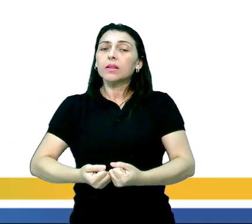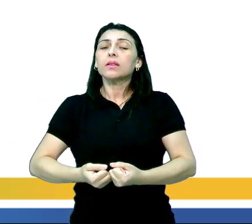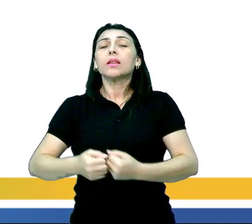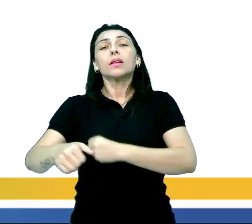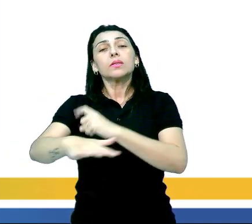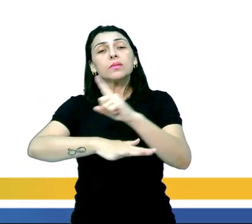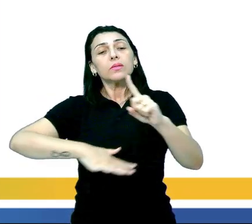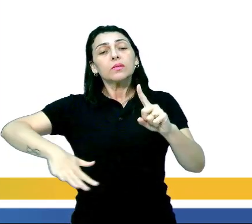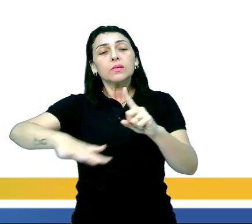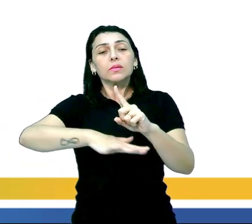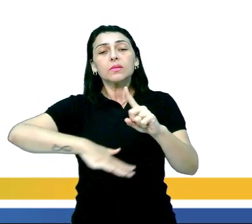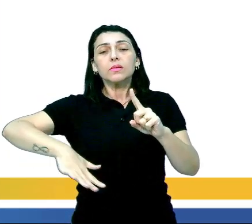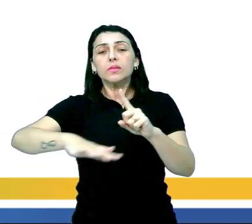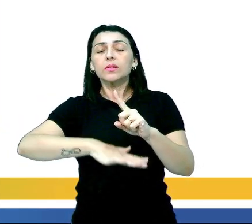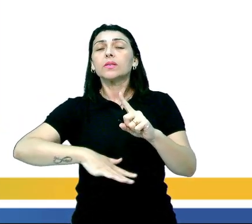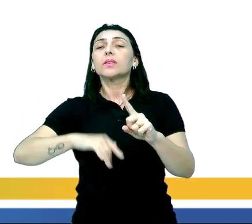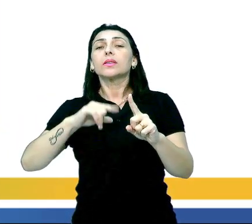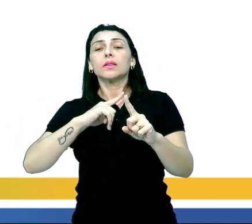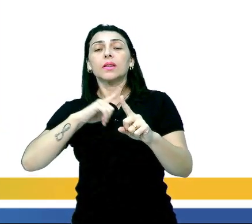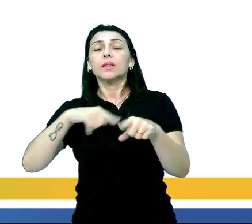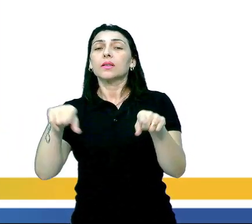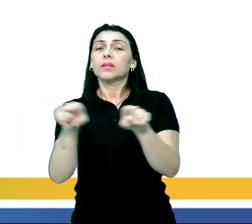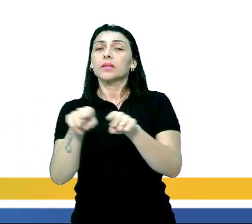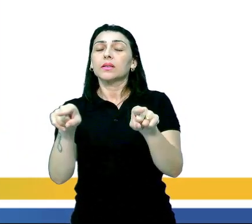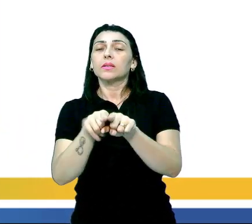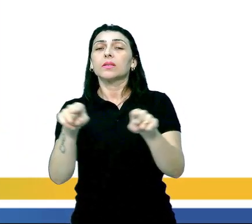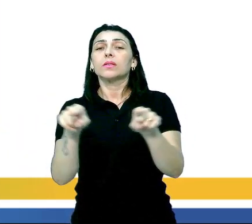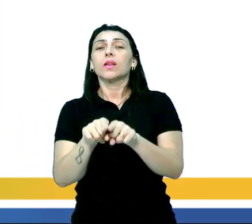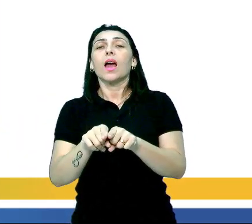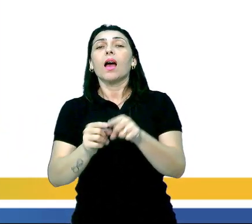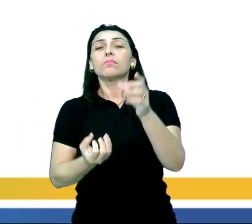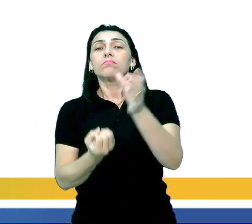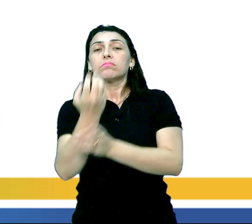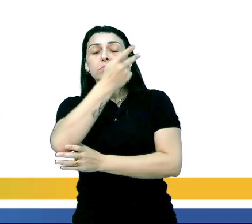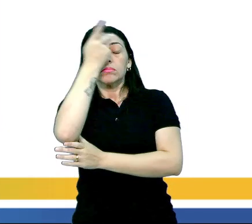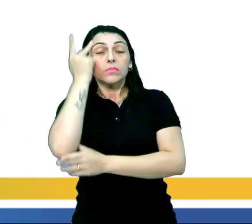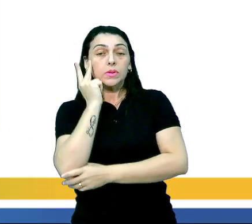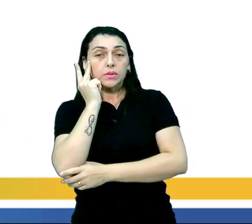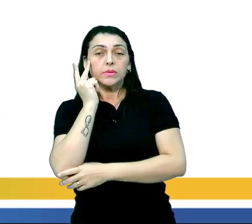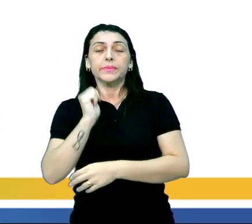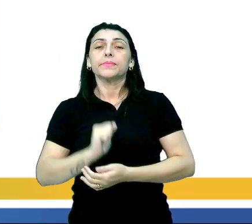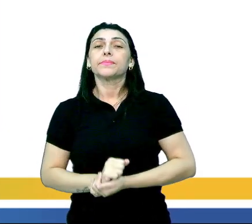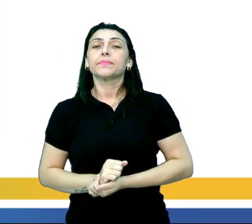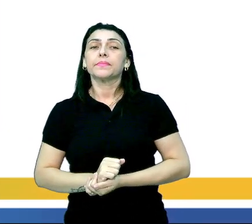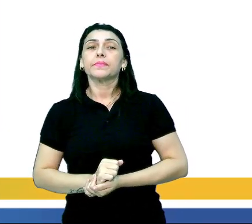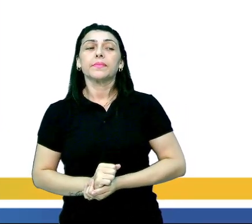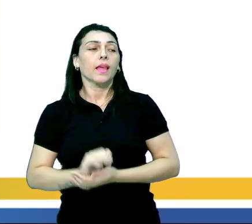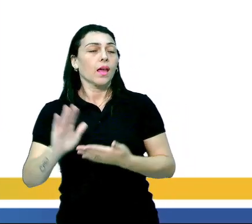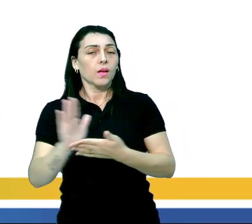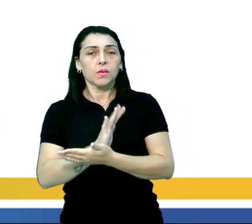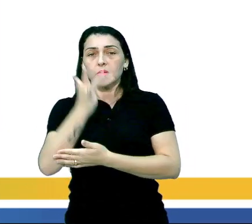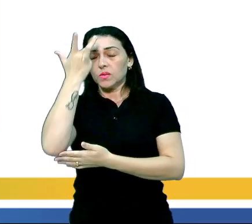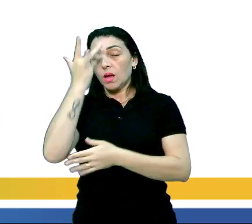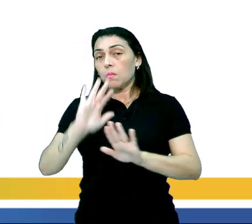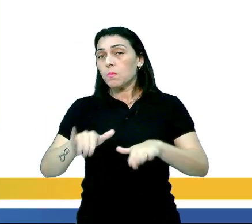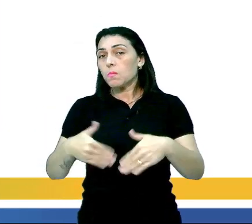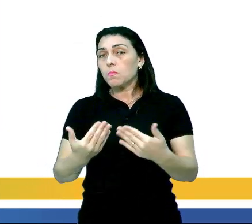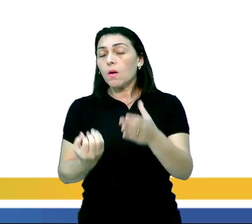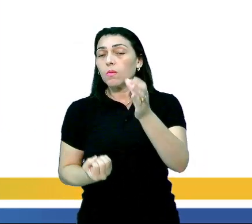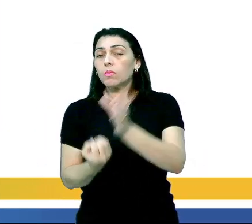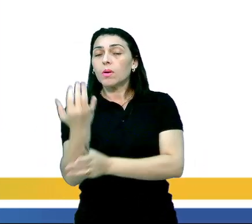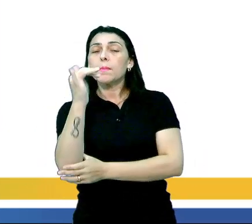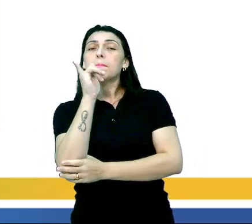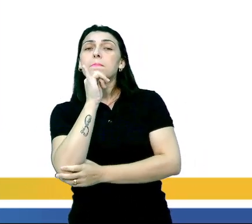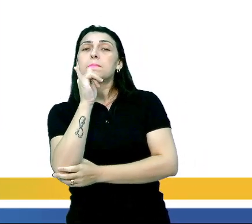da sociedade, o que envolve também o seu criador. Então, muitas coisas a gente não sabe qual é a origem.